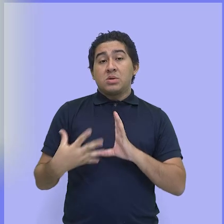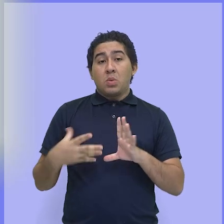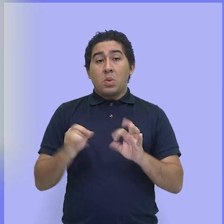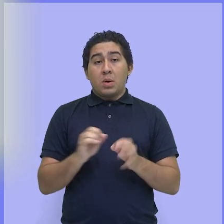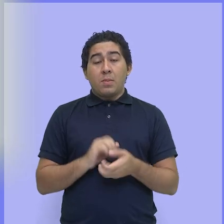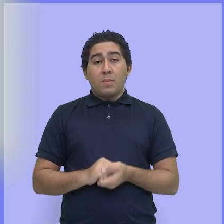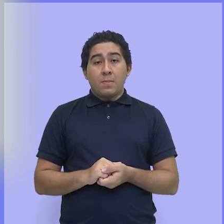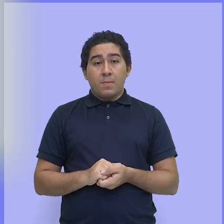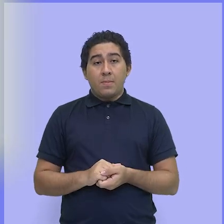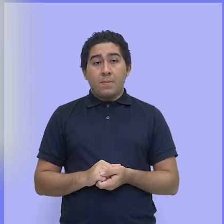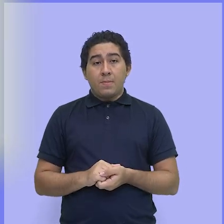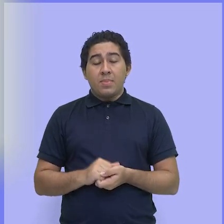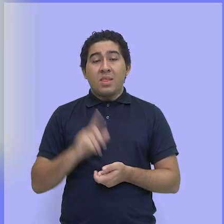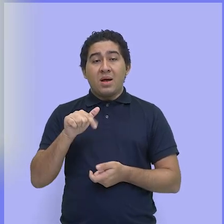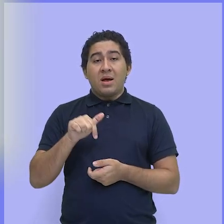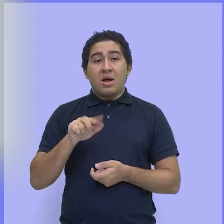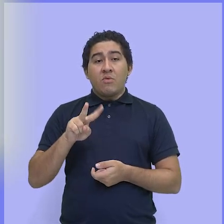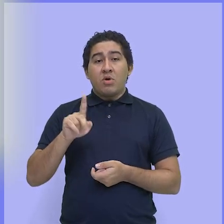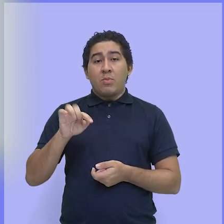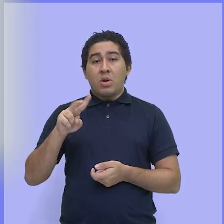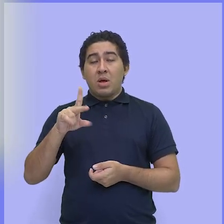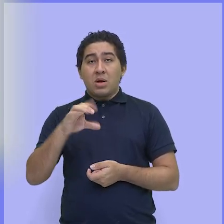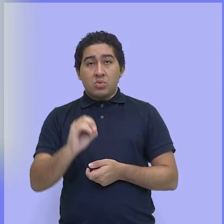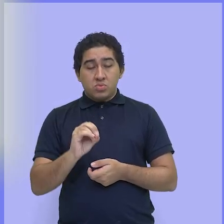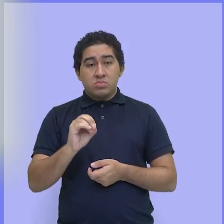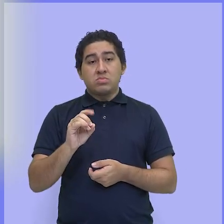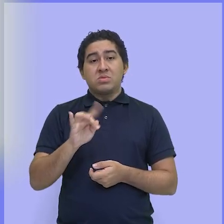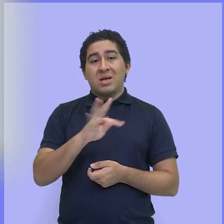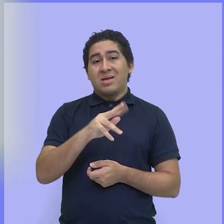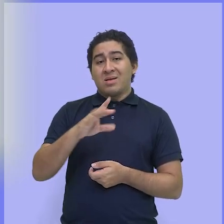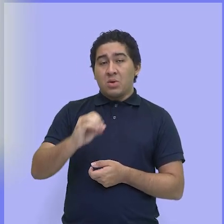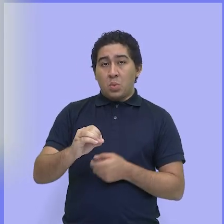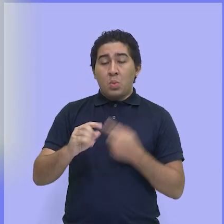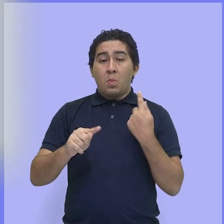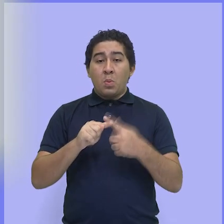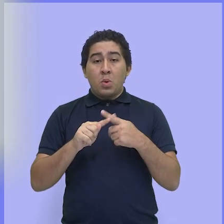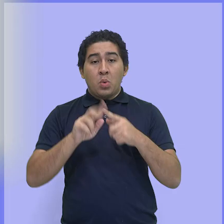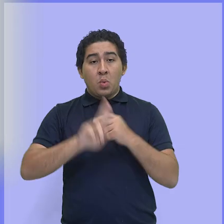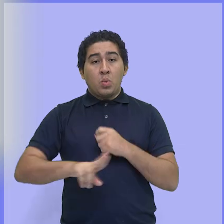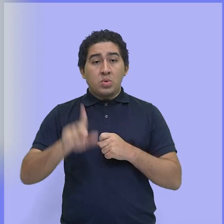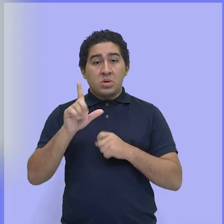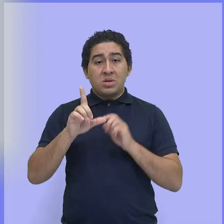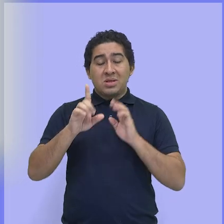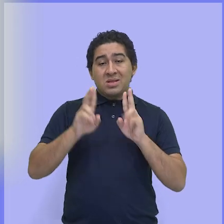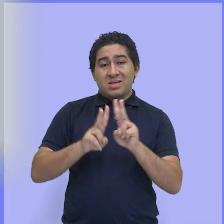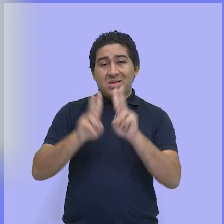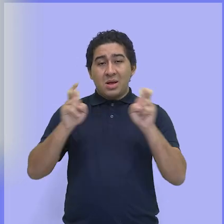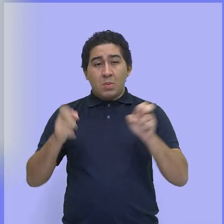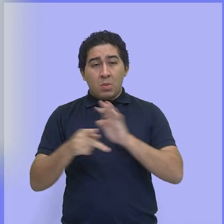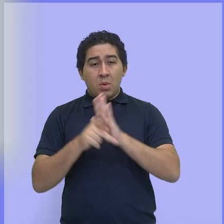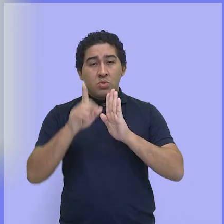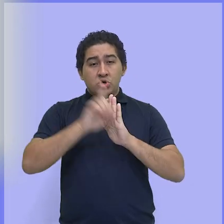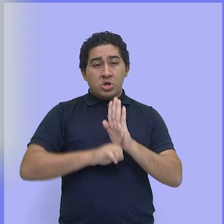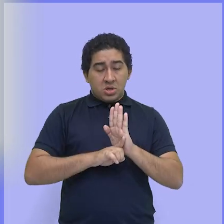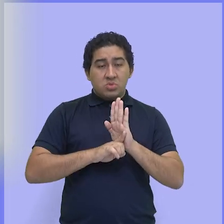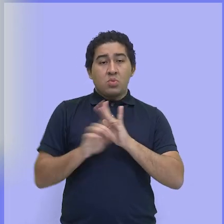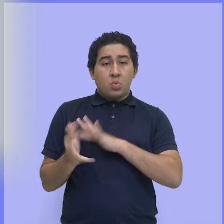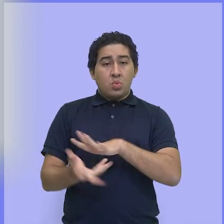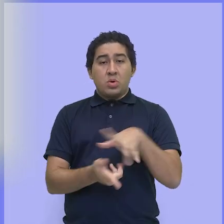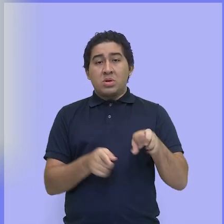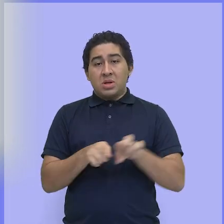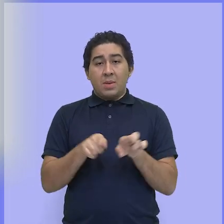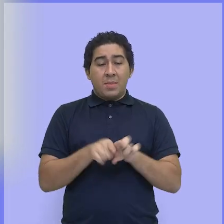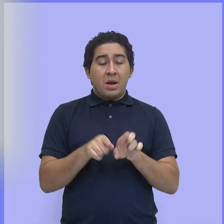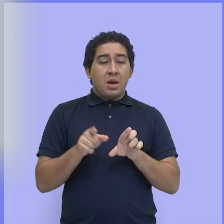vocabulário técnico, pois utilizam termos específicos do direito internacional e muitas vezes com significados que não são